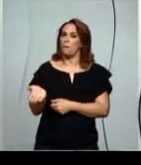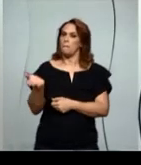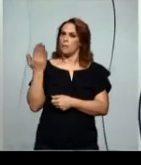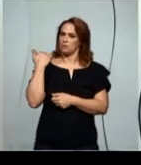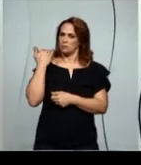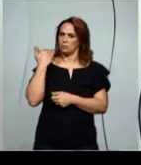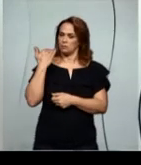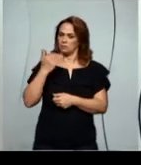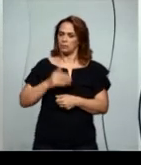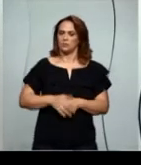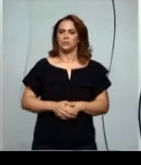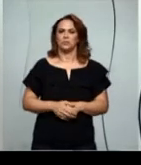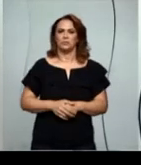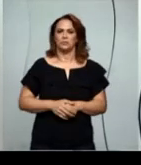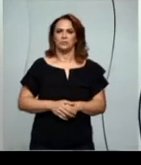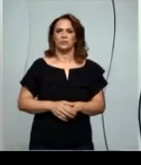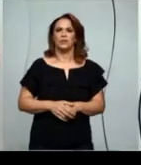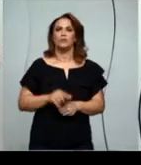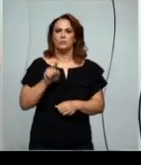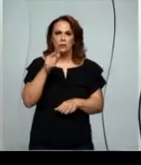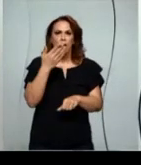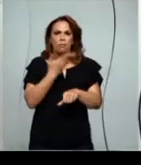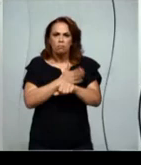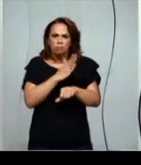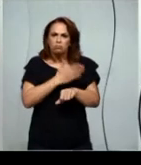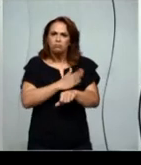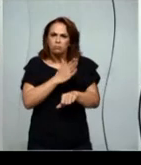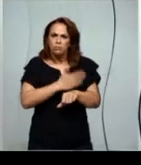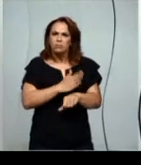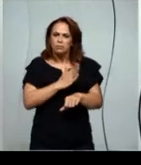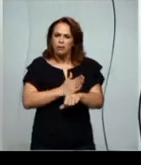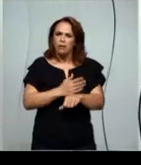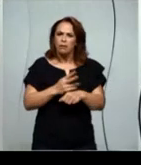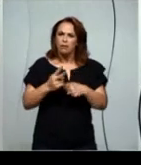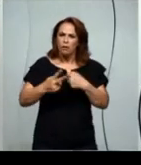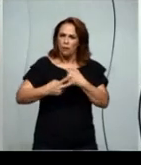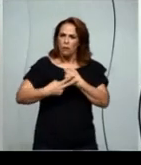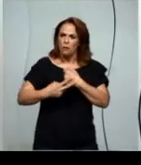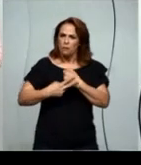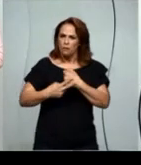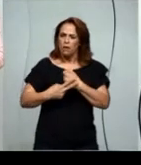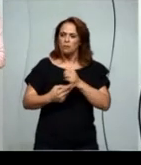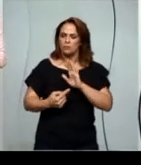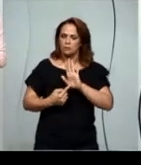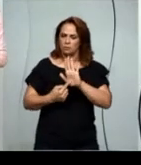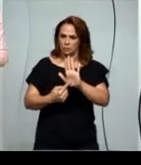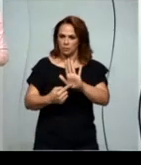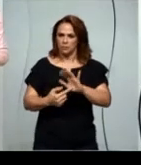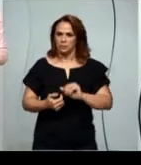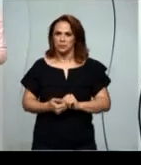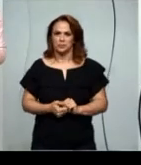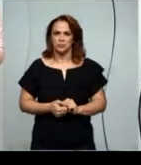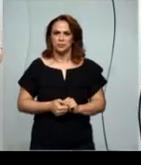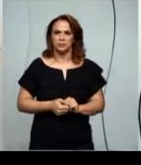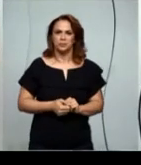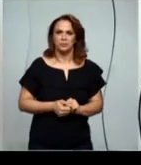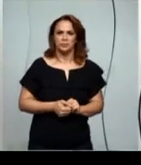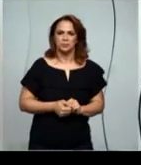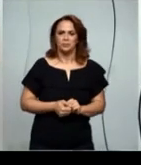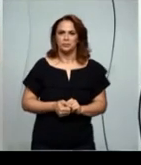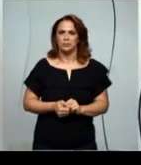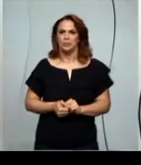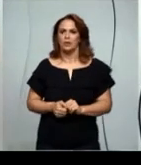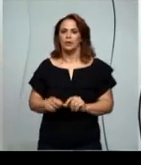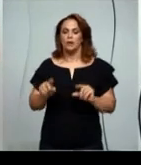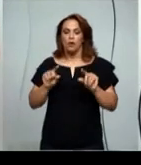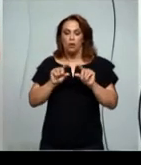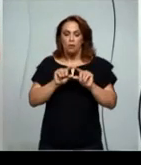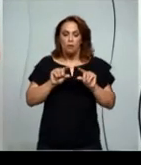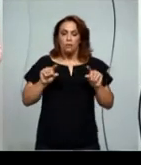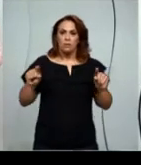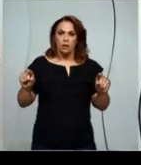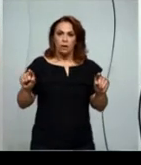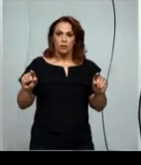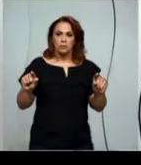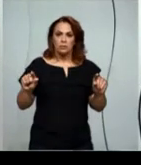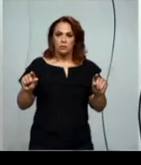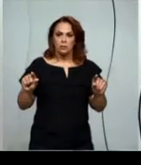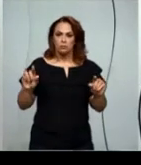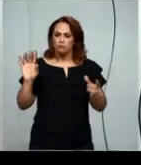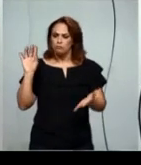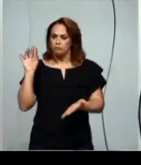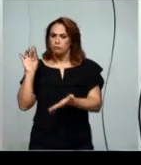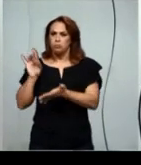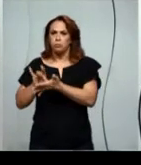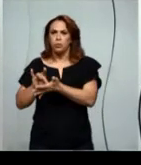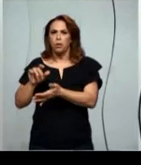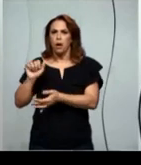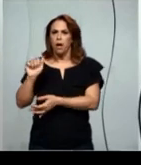Faça a mesma prática com os próximos que a gente vai ver, tudo bem? Nós pensamos na frase afirmativa.